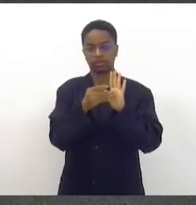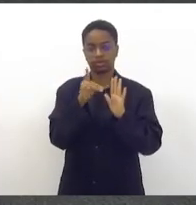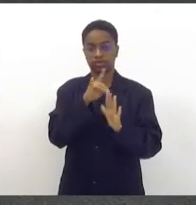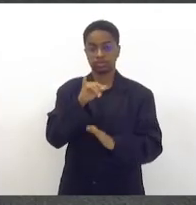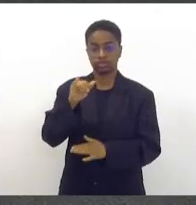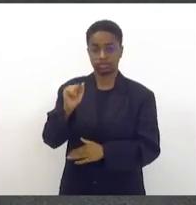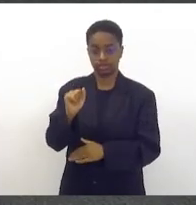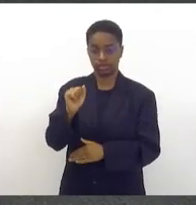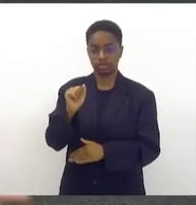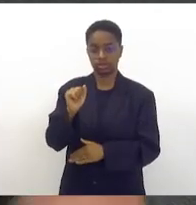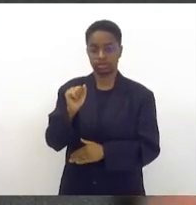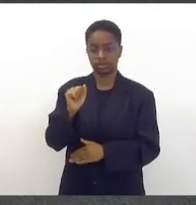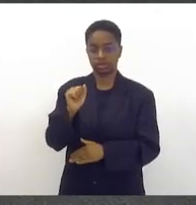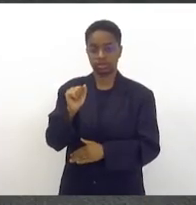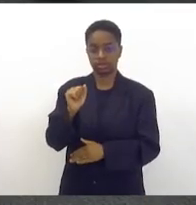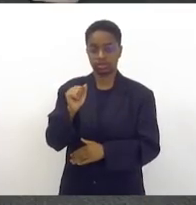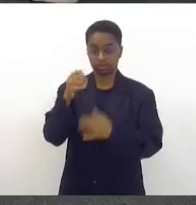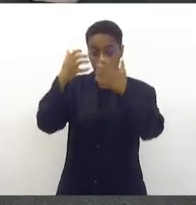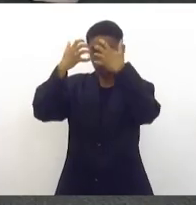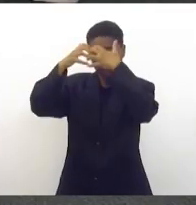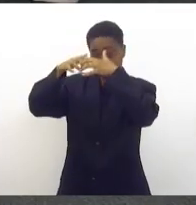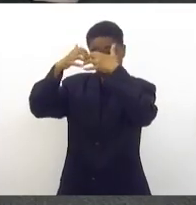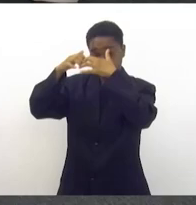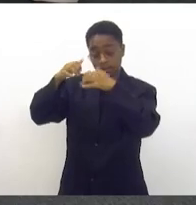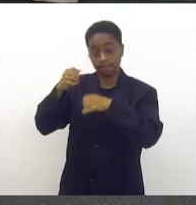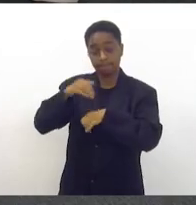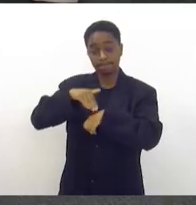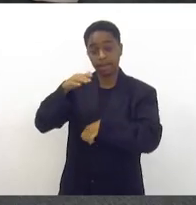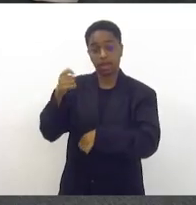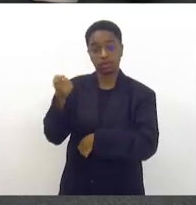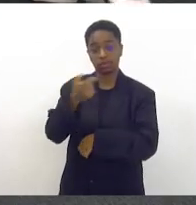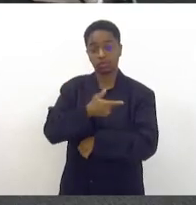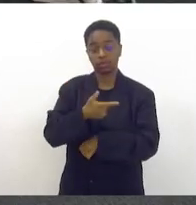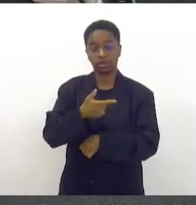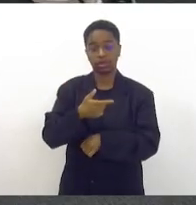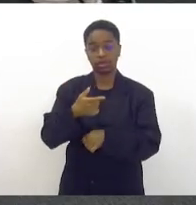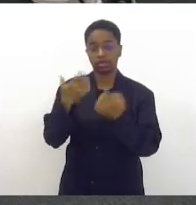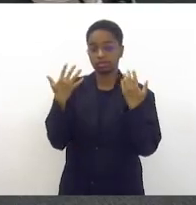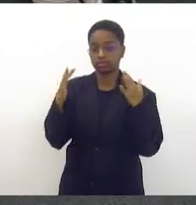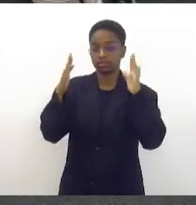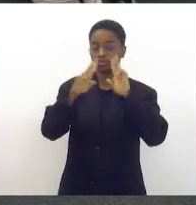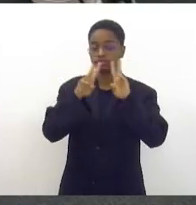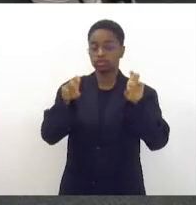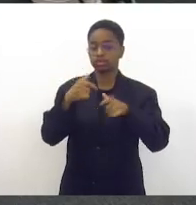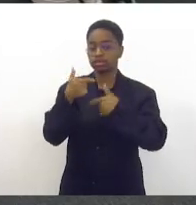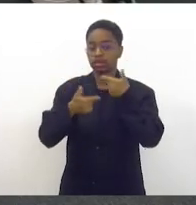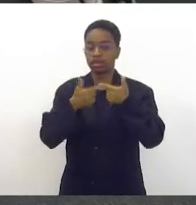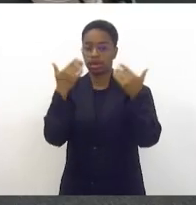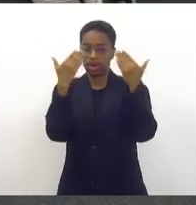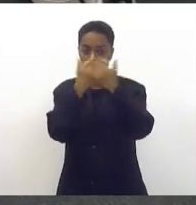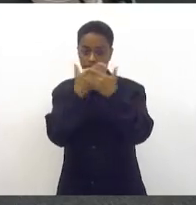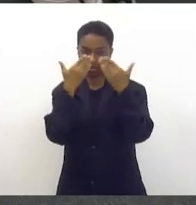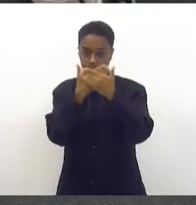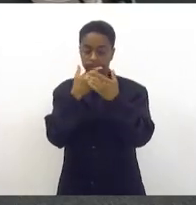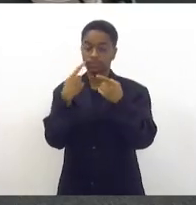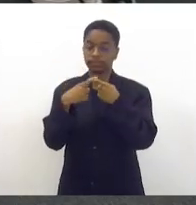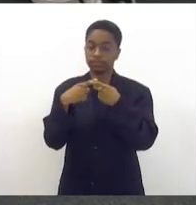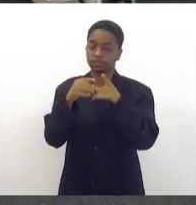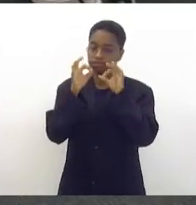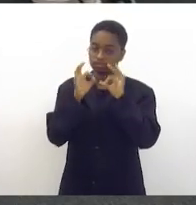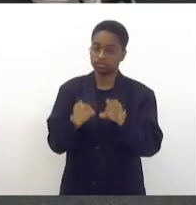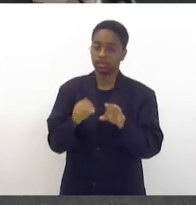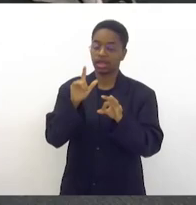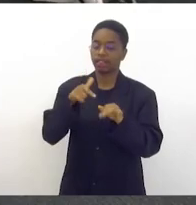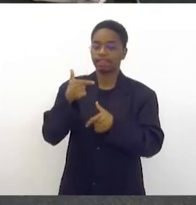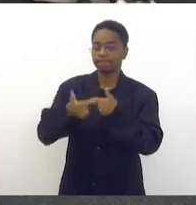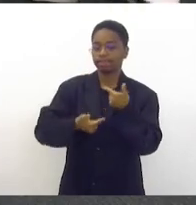dia de reflexão, muito mais de comemoração, acerca do trabalho invisível, que é justamente o